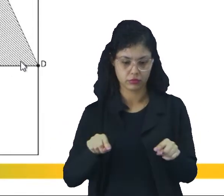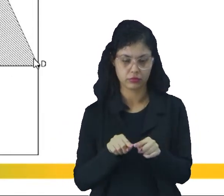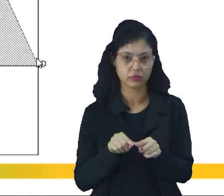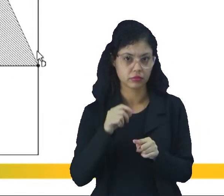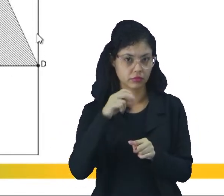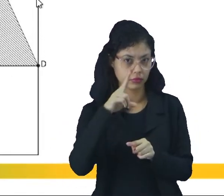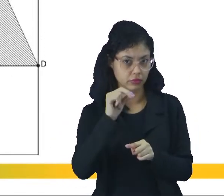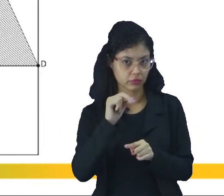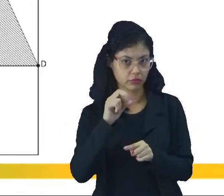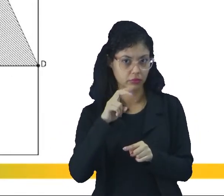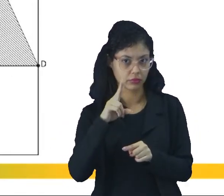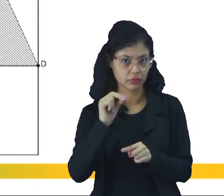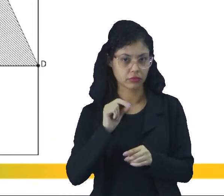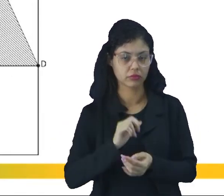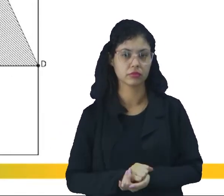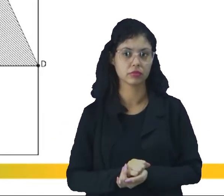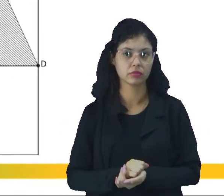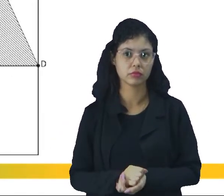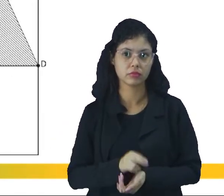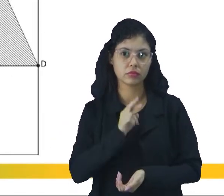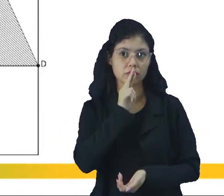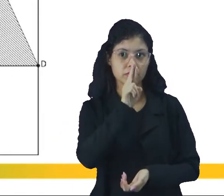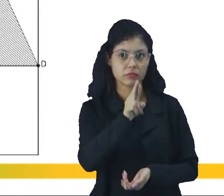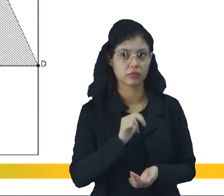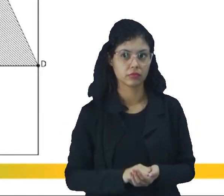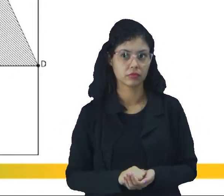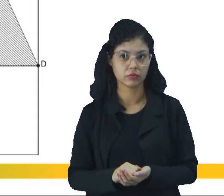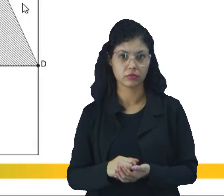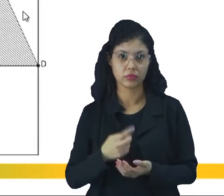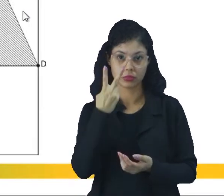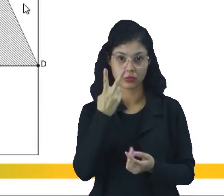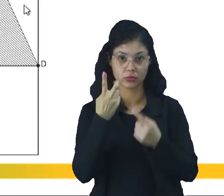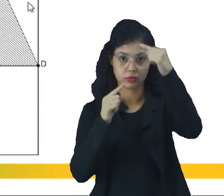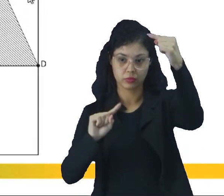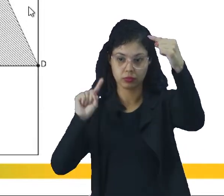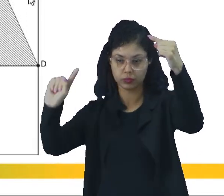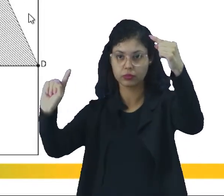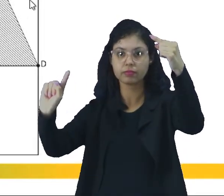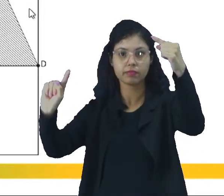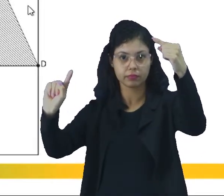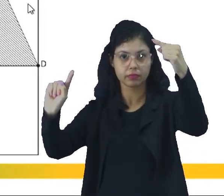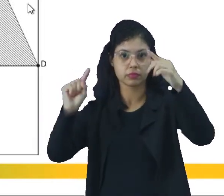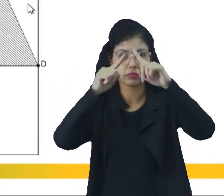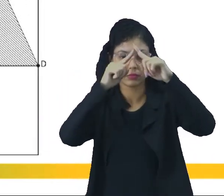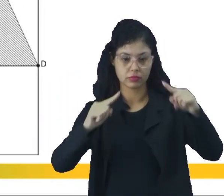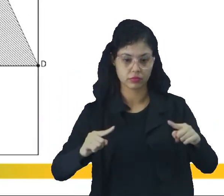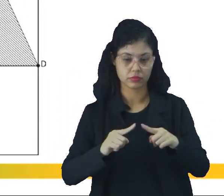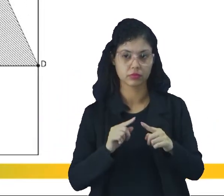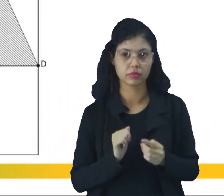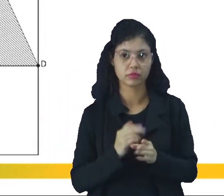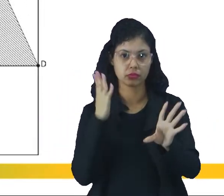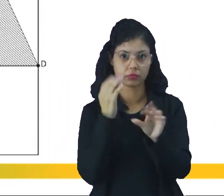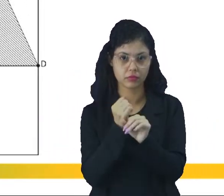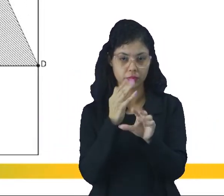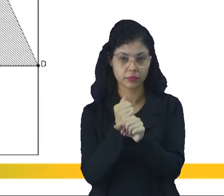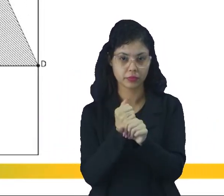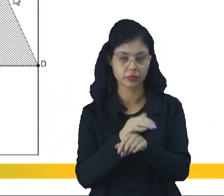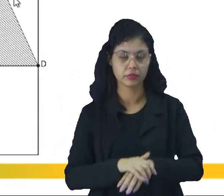é 50 por 50. Calcular a área desses dois triângulos. E